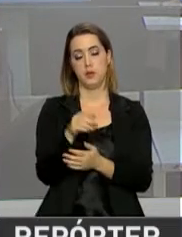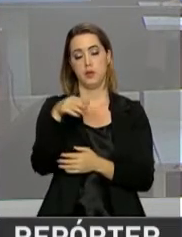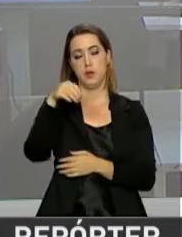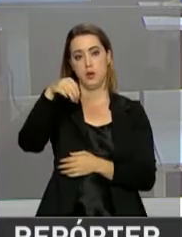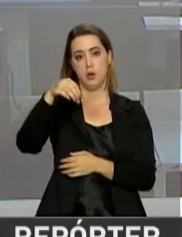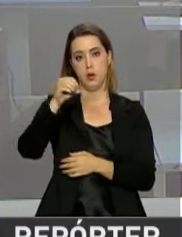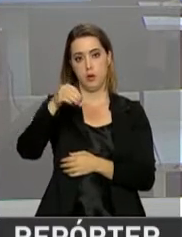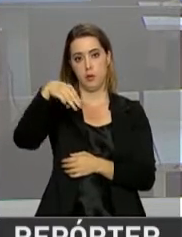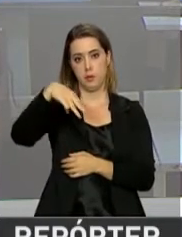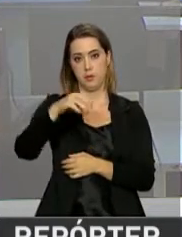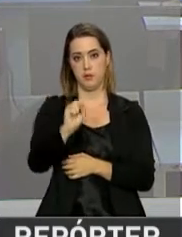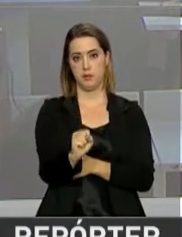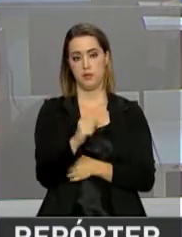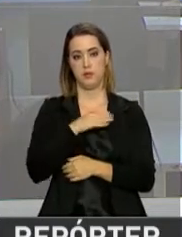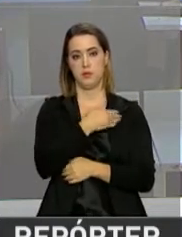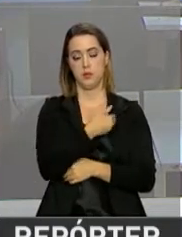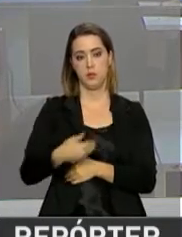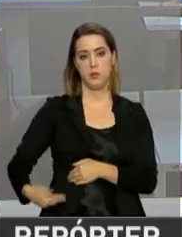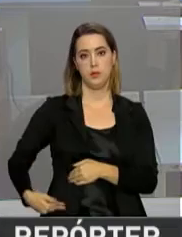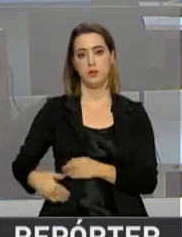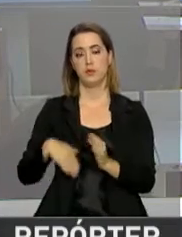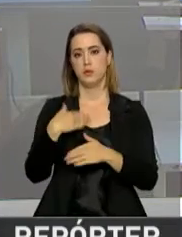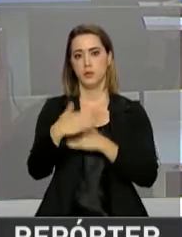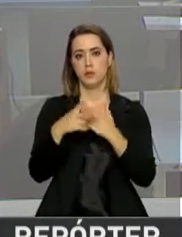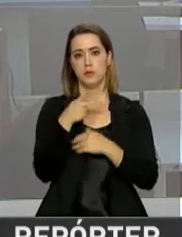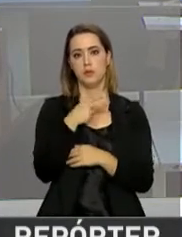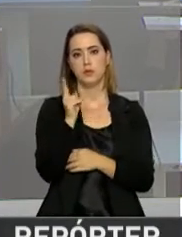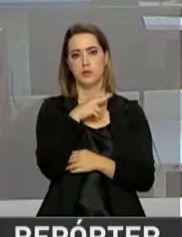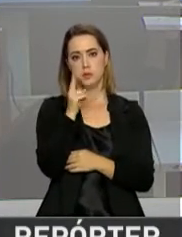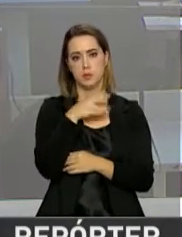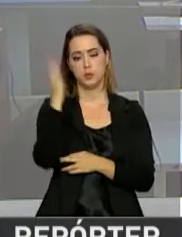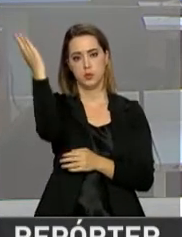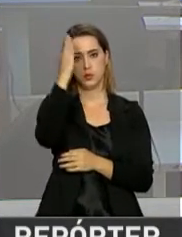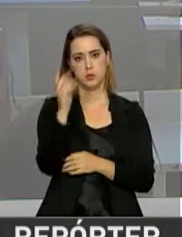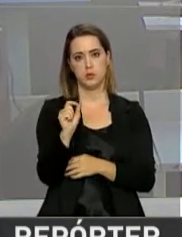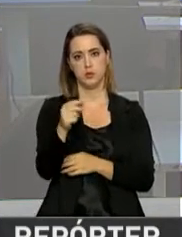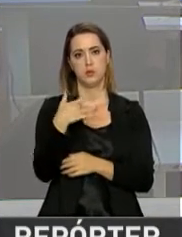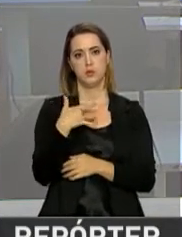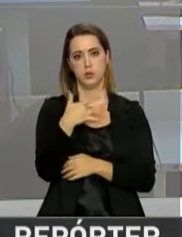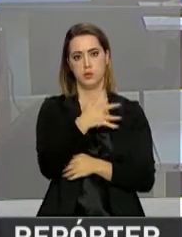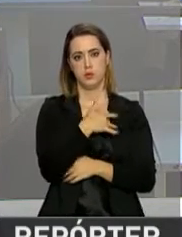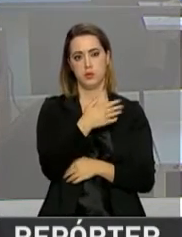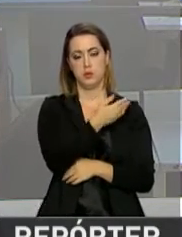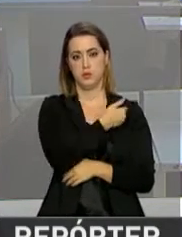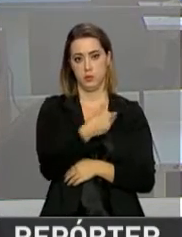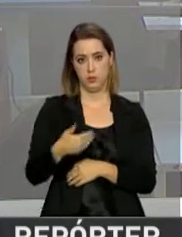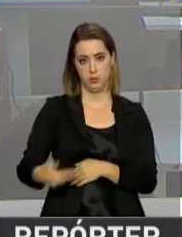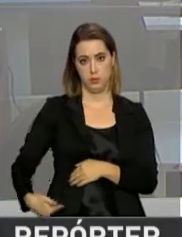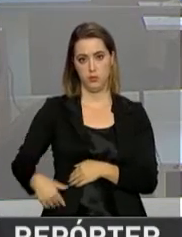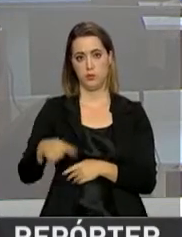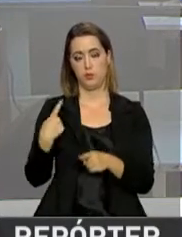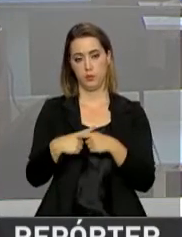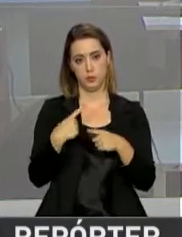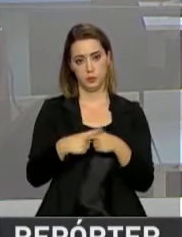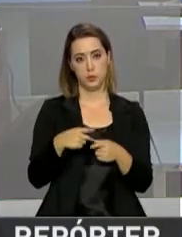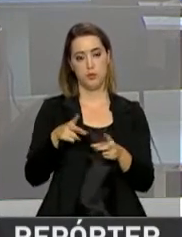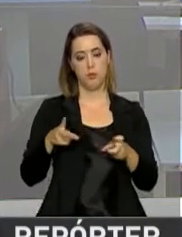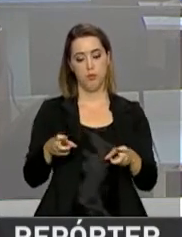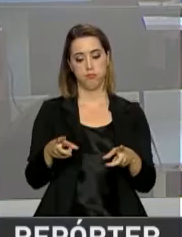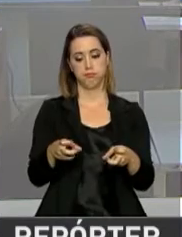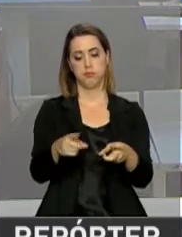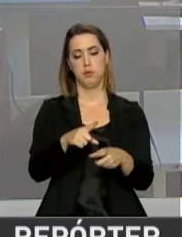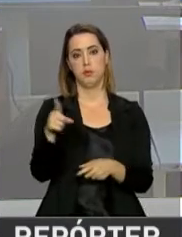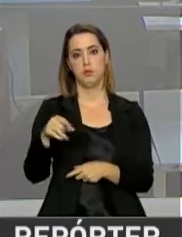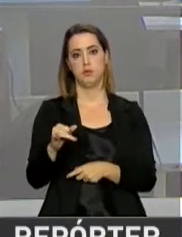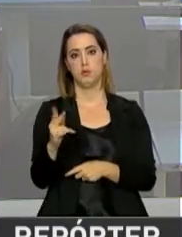da decisão da OMS, o governo brasileiro anunciou que vai manter a emergência nacional em saúde pública devido ao vírus Zika. A OMS considerou a